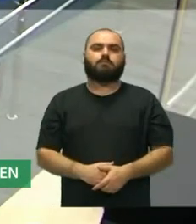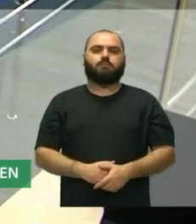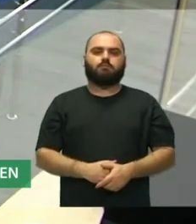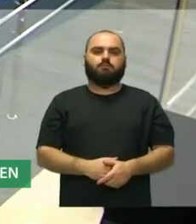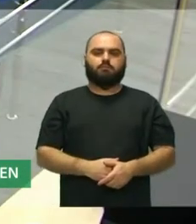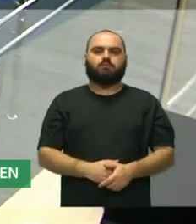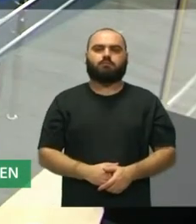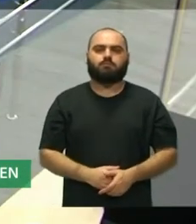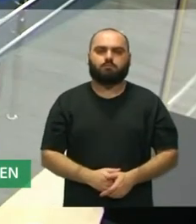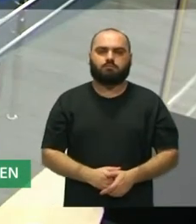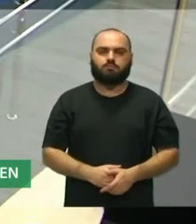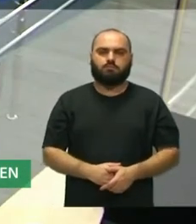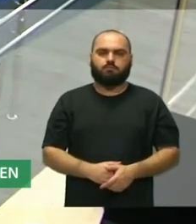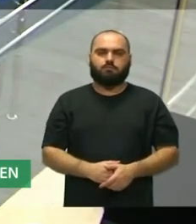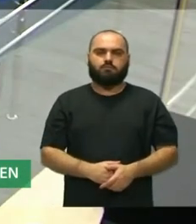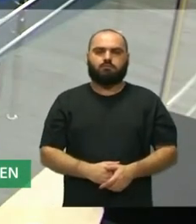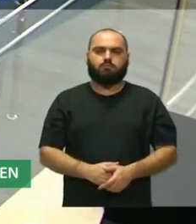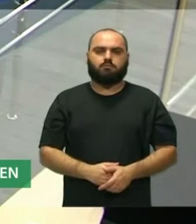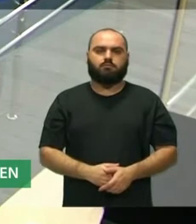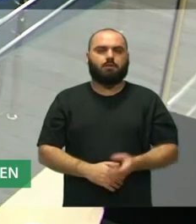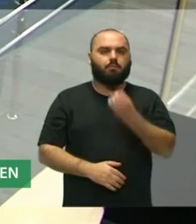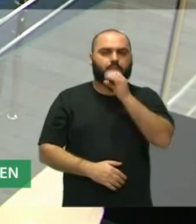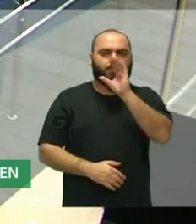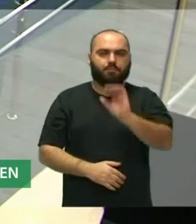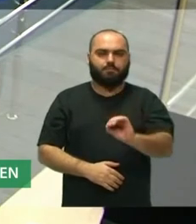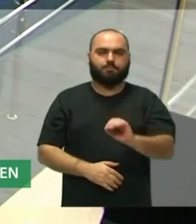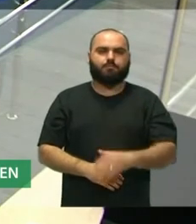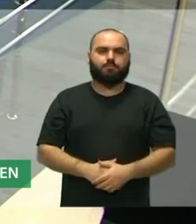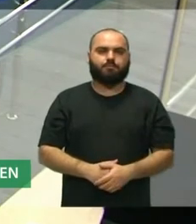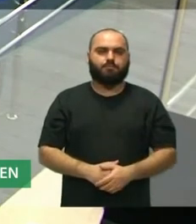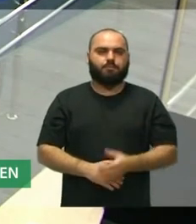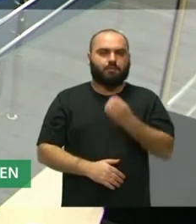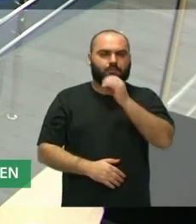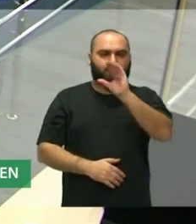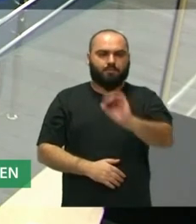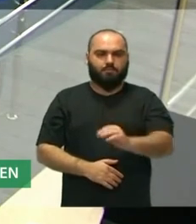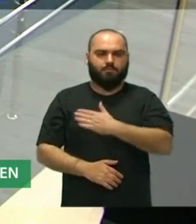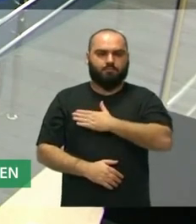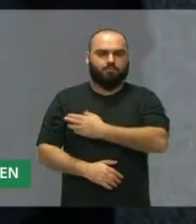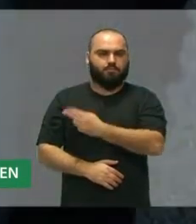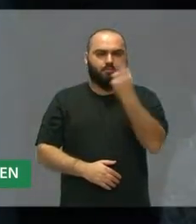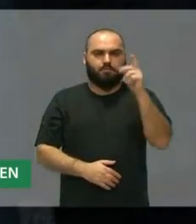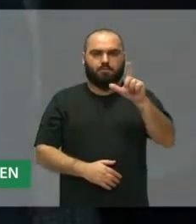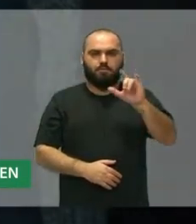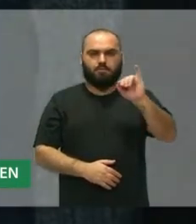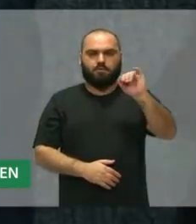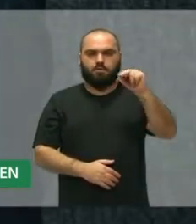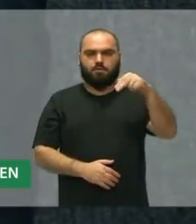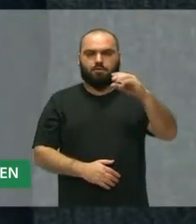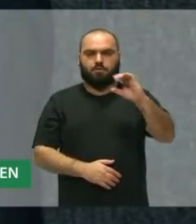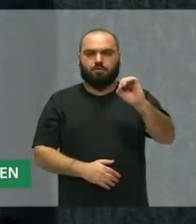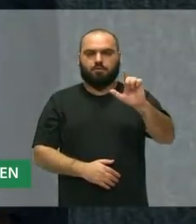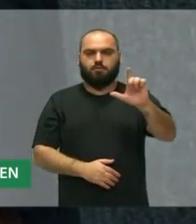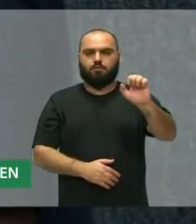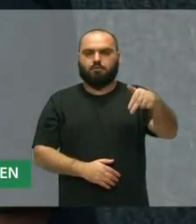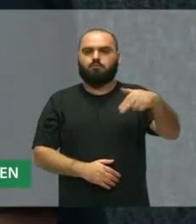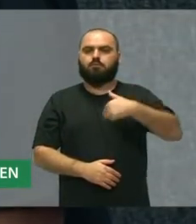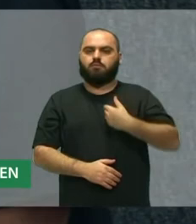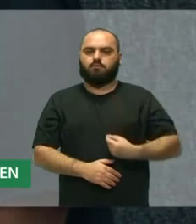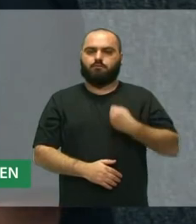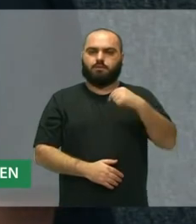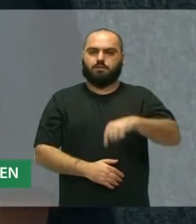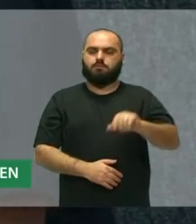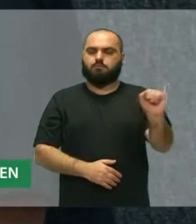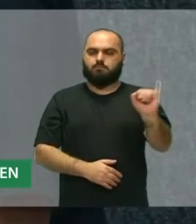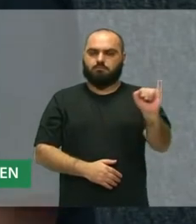nós encerrarmos. Boa noite. Boa noite a todos. Meu nome é Lincoln, sou aqui de Itajaí. Eu